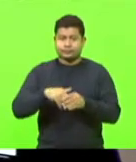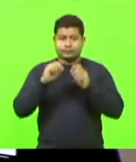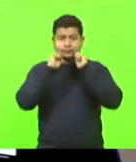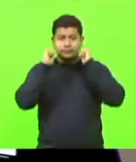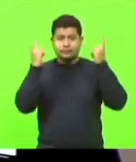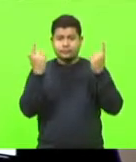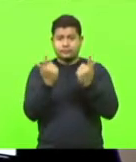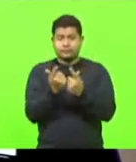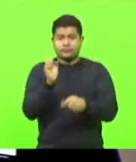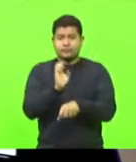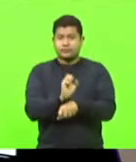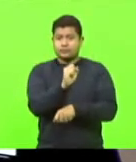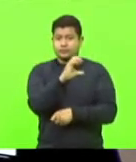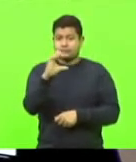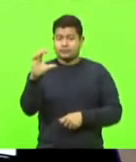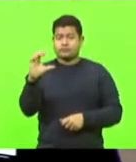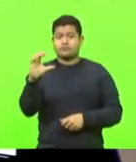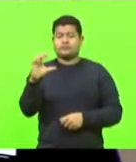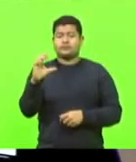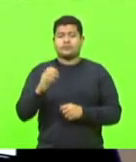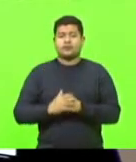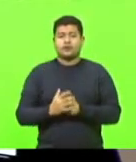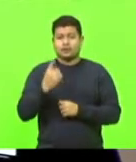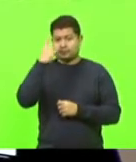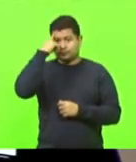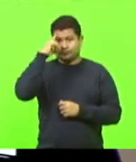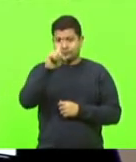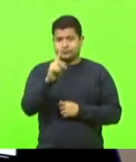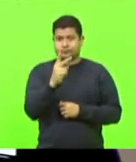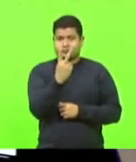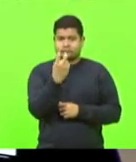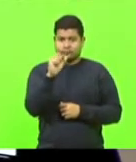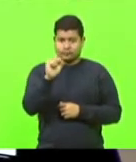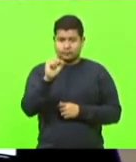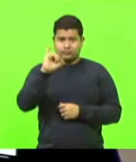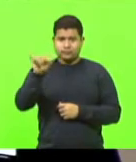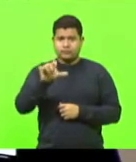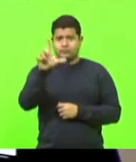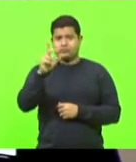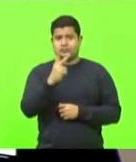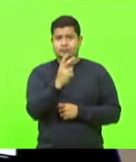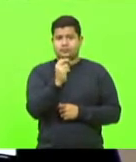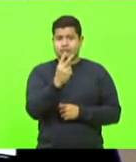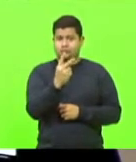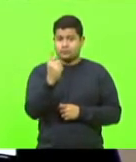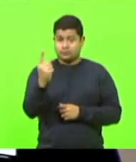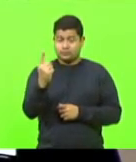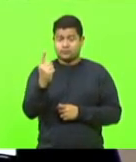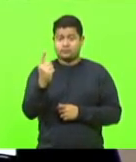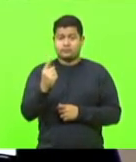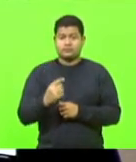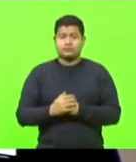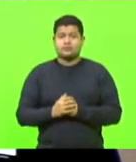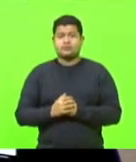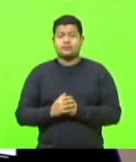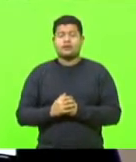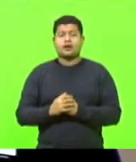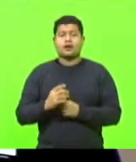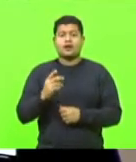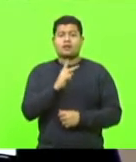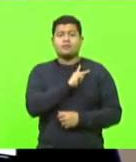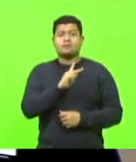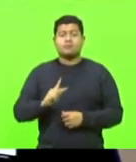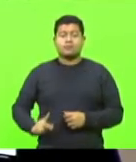Assembleia Legislativa do Estado de Santa Catarina, realizada em 28 de julho de 2021, sob a